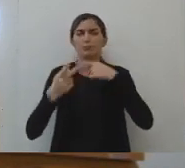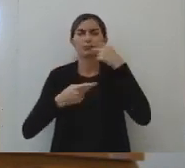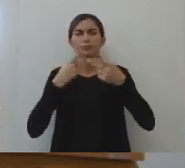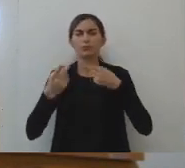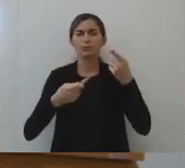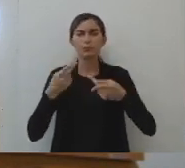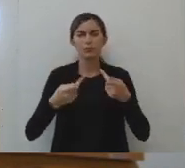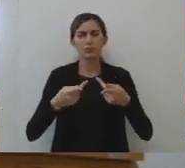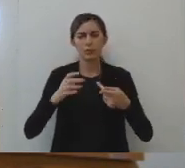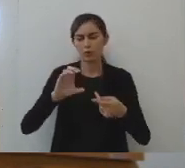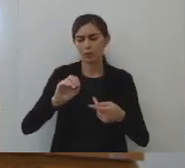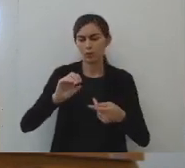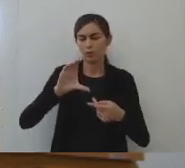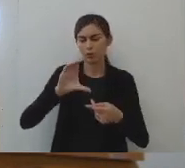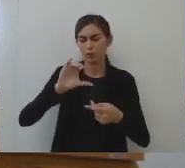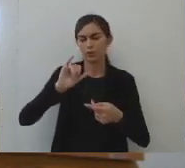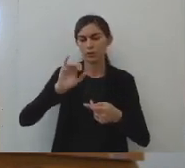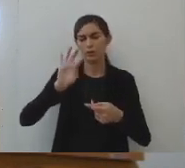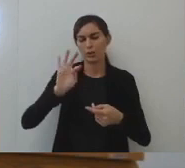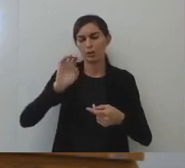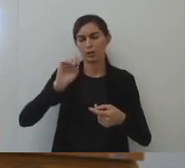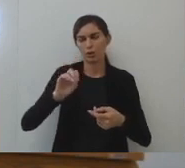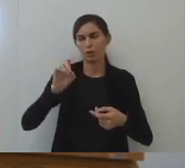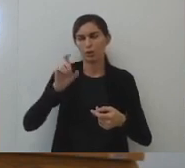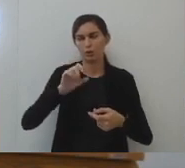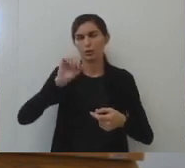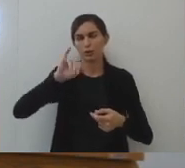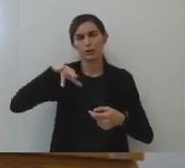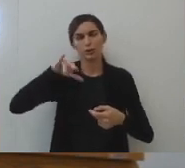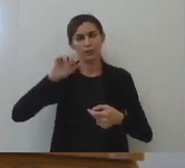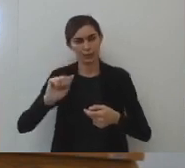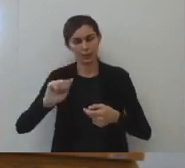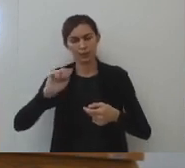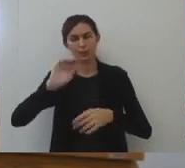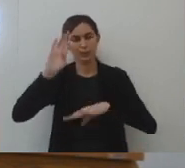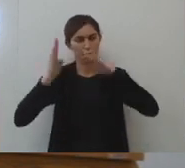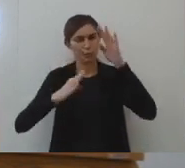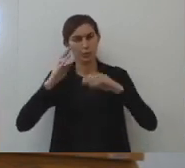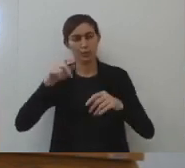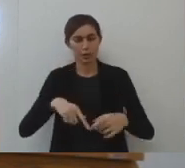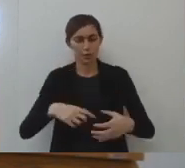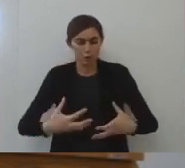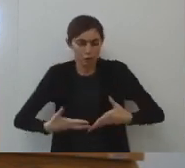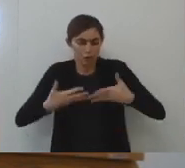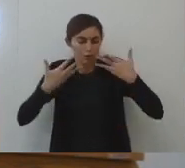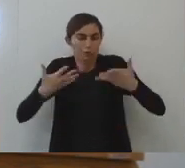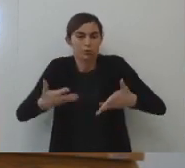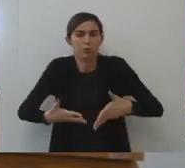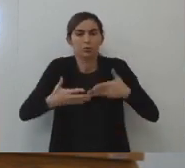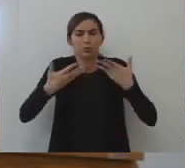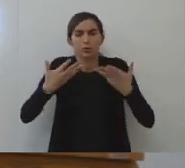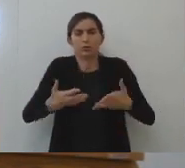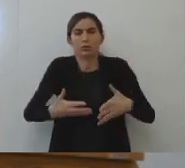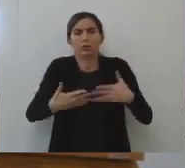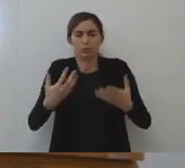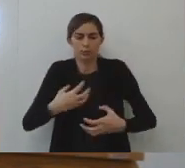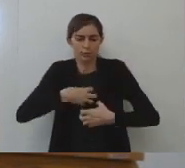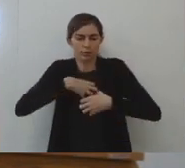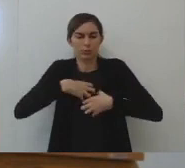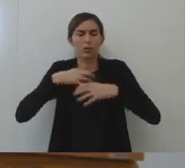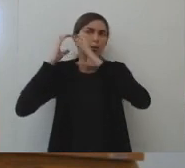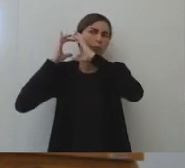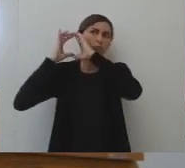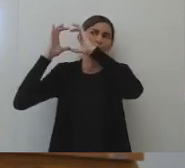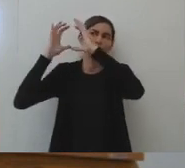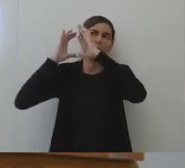da ocitocina, que embora seja um elemento biológico, é um elemento de estímulo da sensorial,